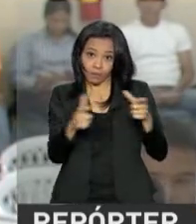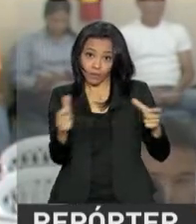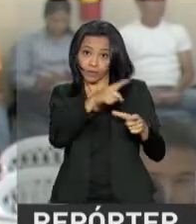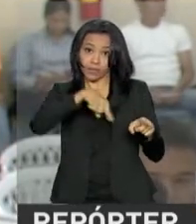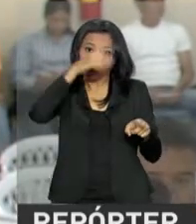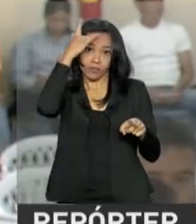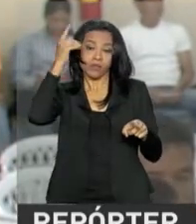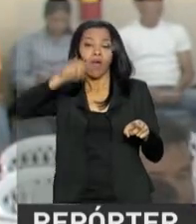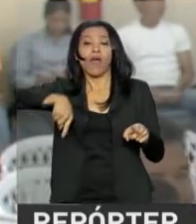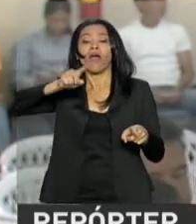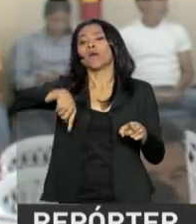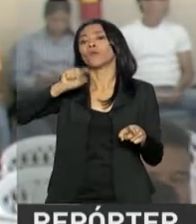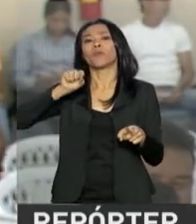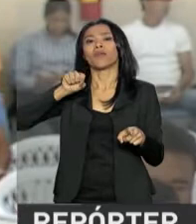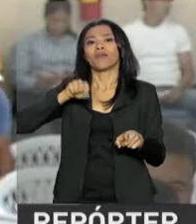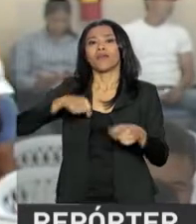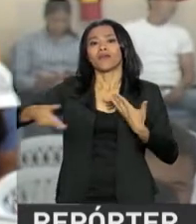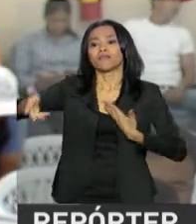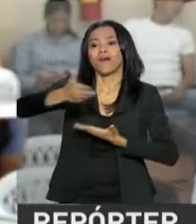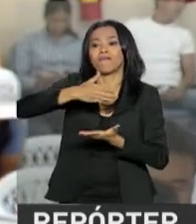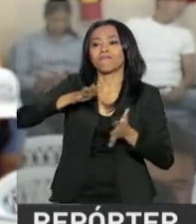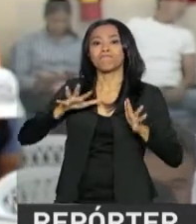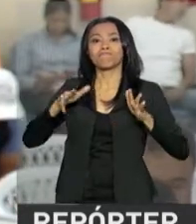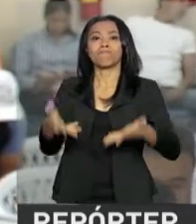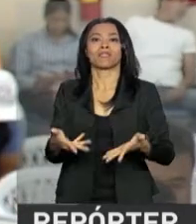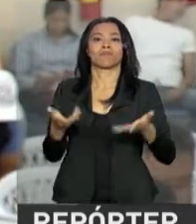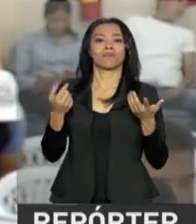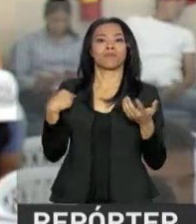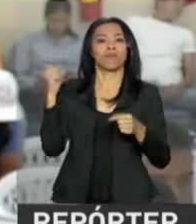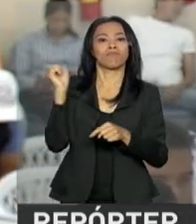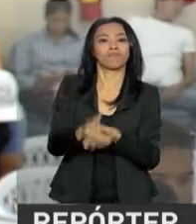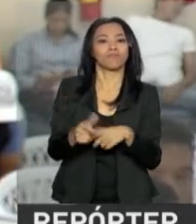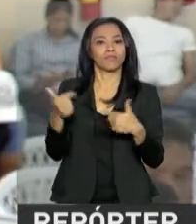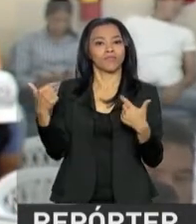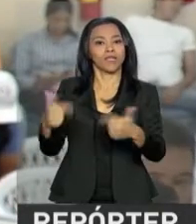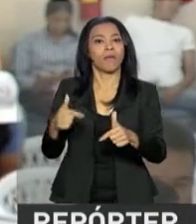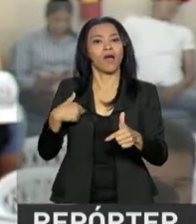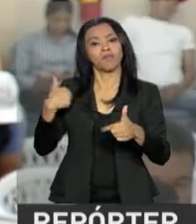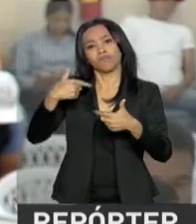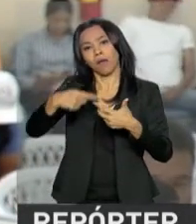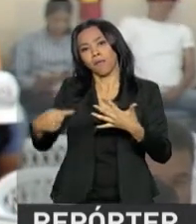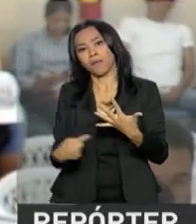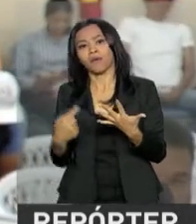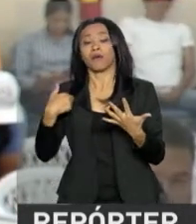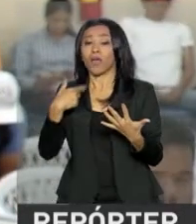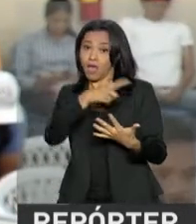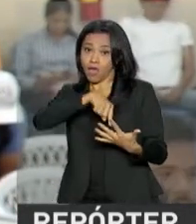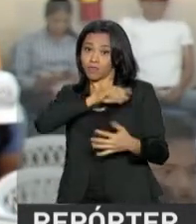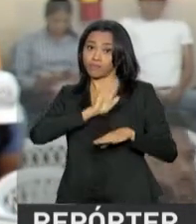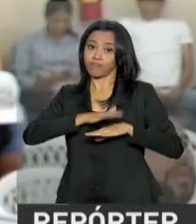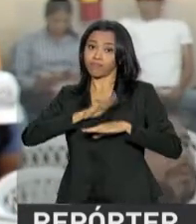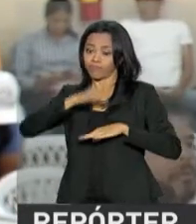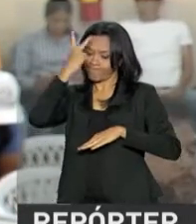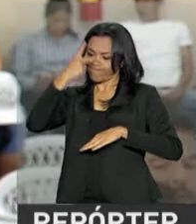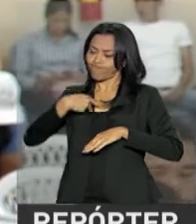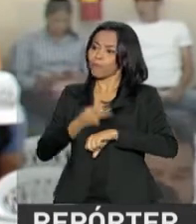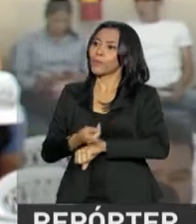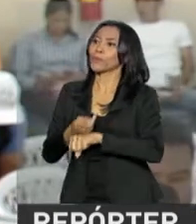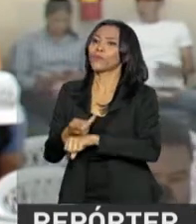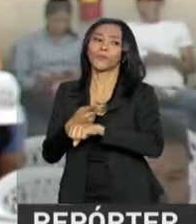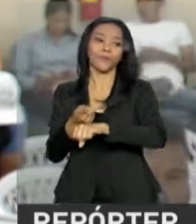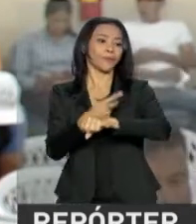essa questão da integração econômica né as pessoas buscam uma maneira de se auto-sustentar se tornarem insuficientes